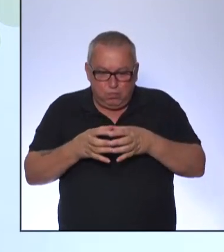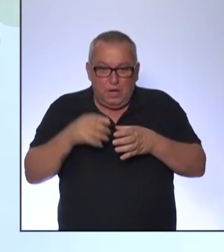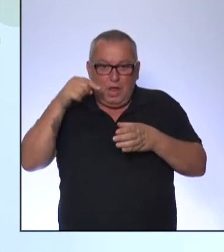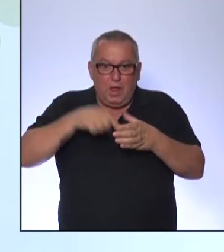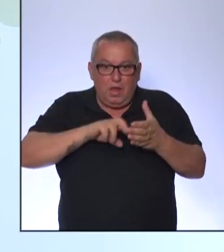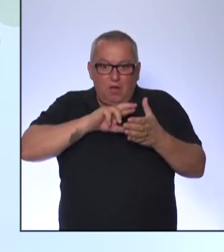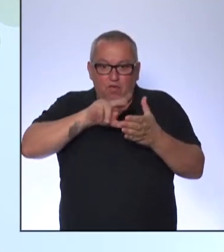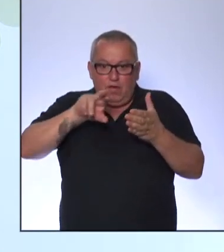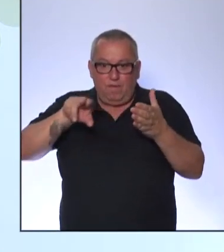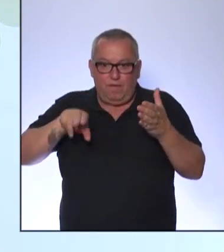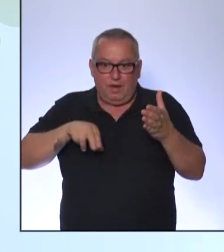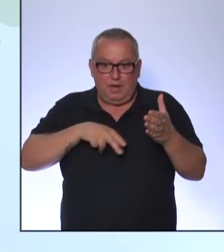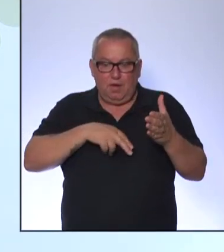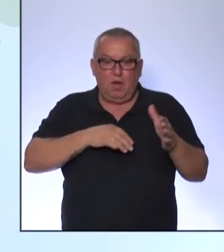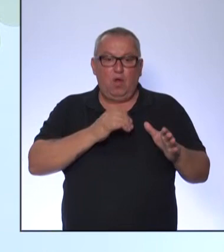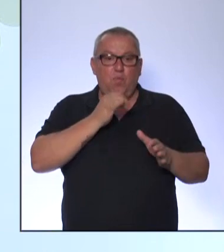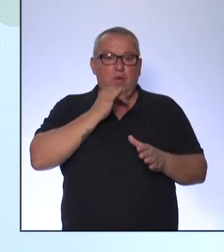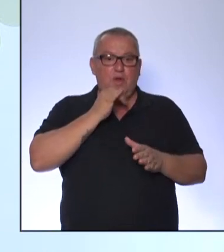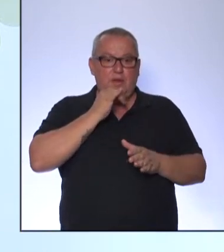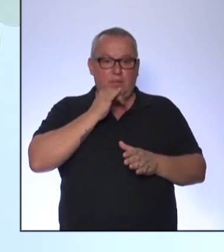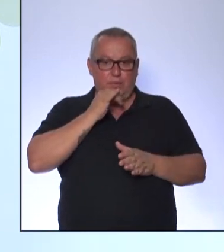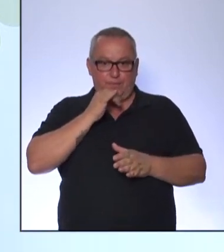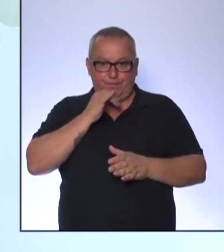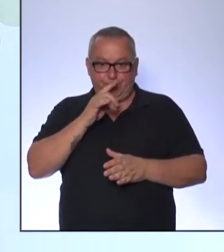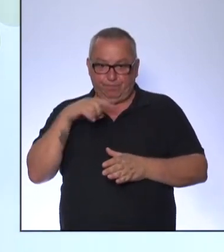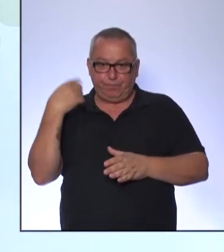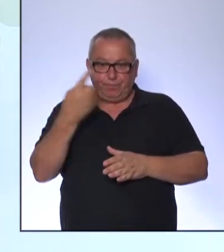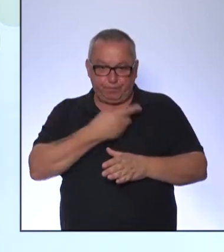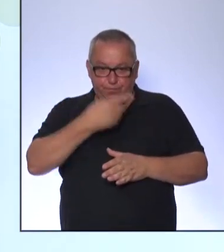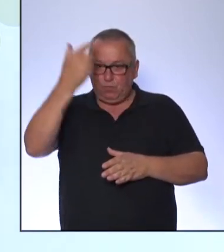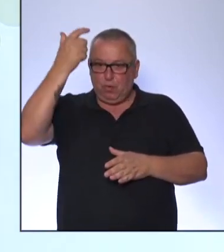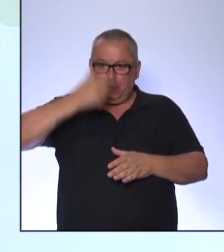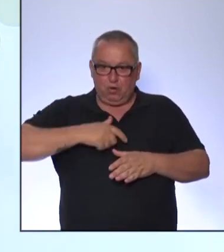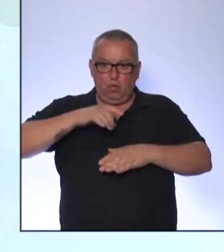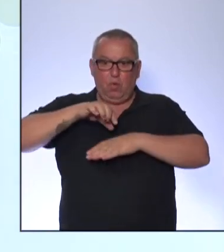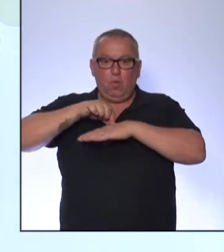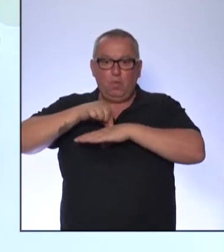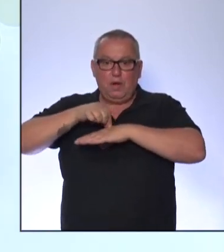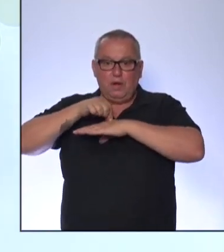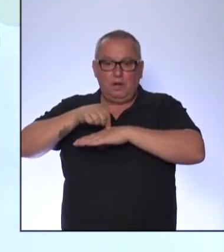bom? Por exemplo, no nosso caso, nós, seres humanos, a